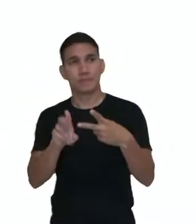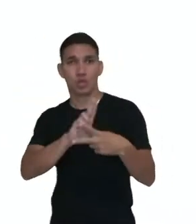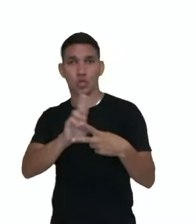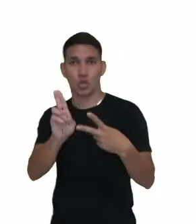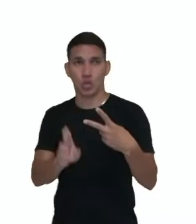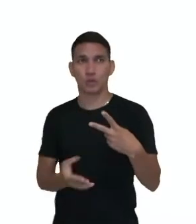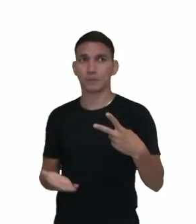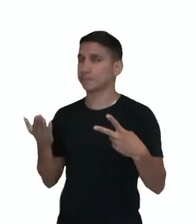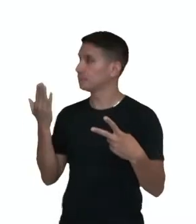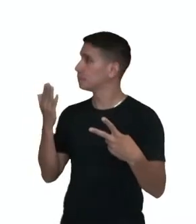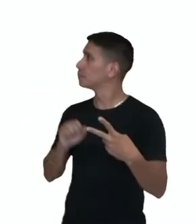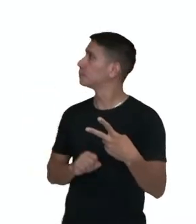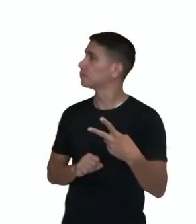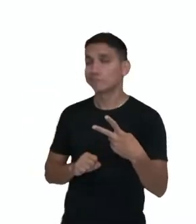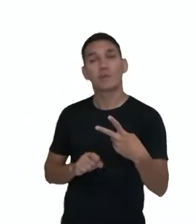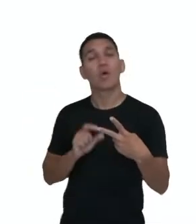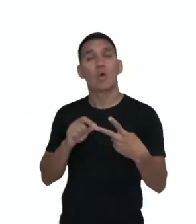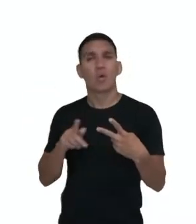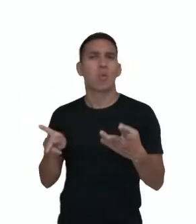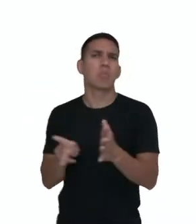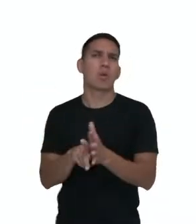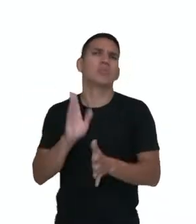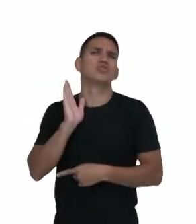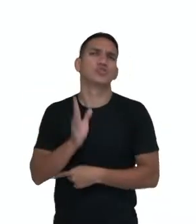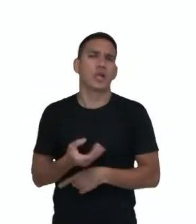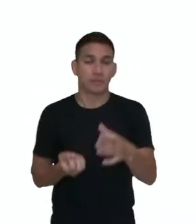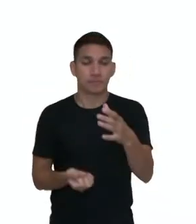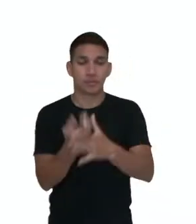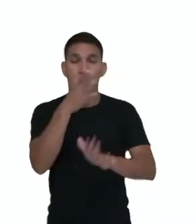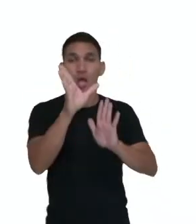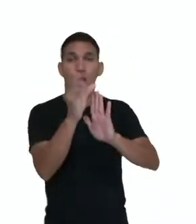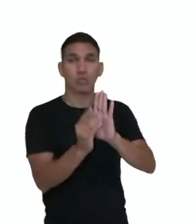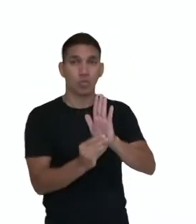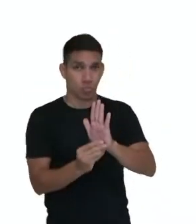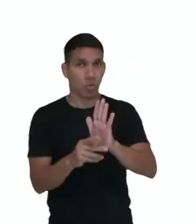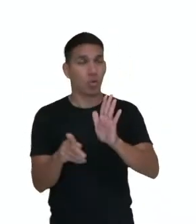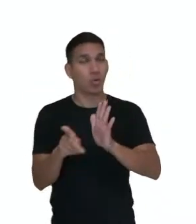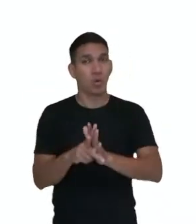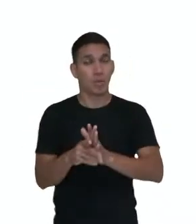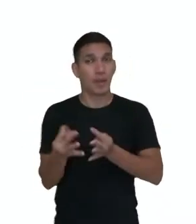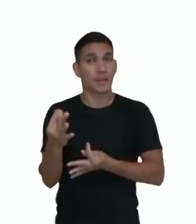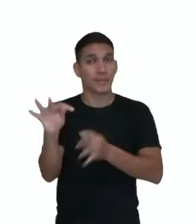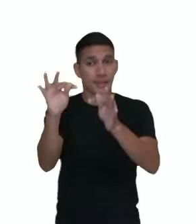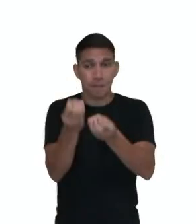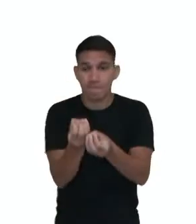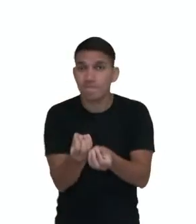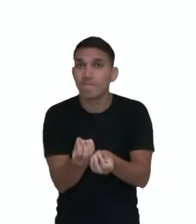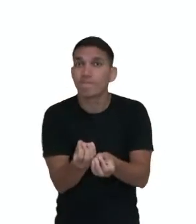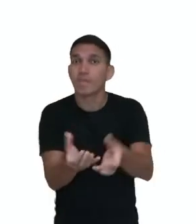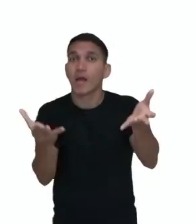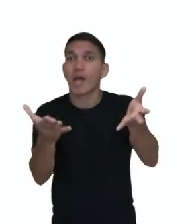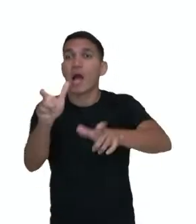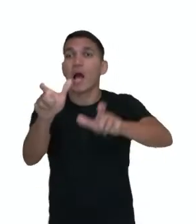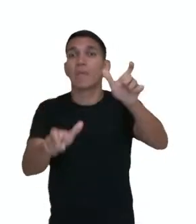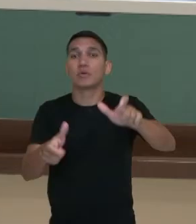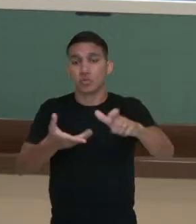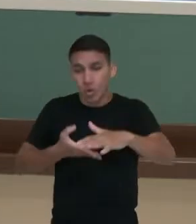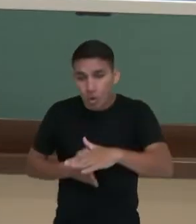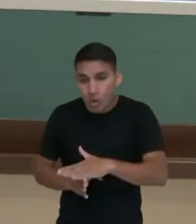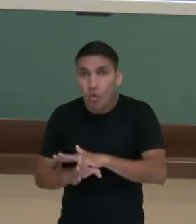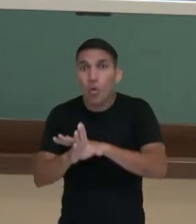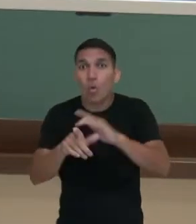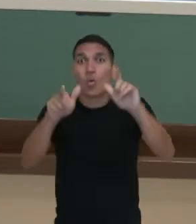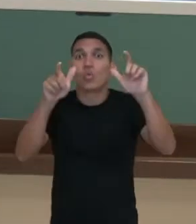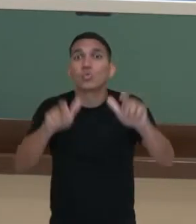Moines Register. Já criaram conteúdo com a tecnologia, levando o público para o local